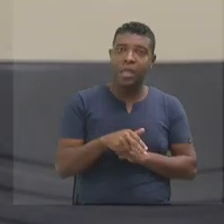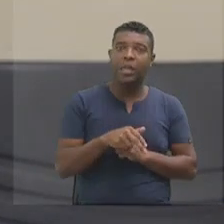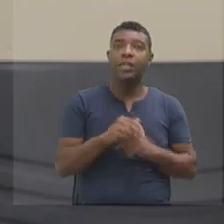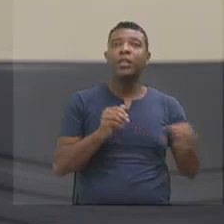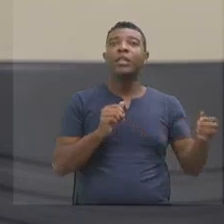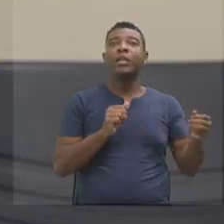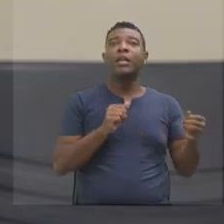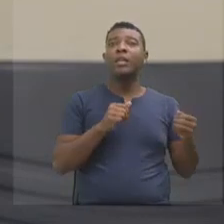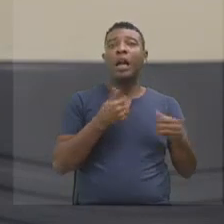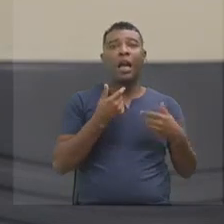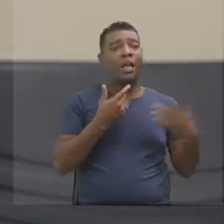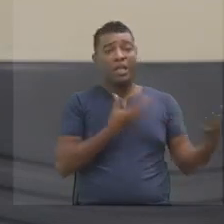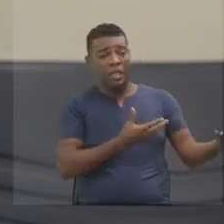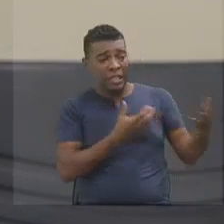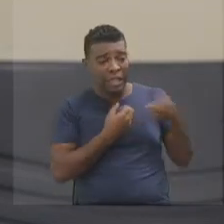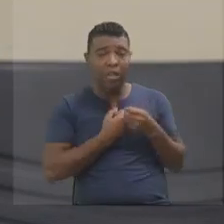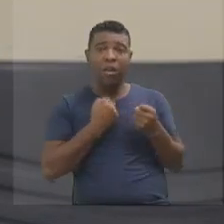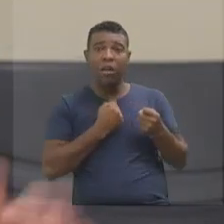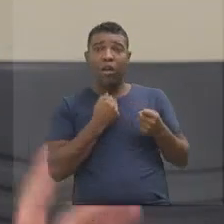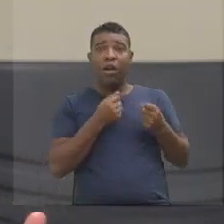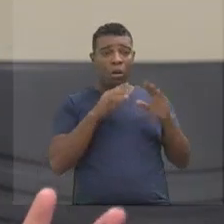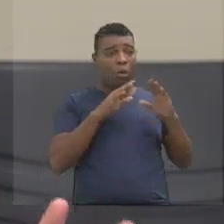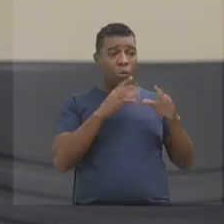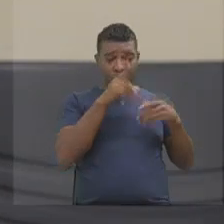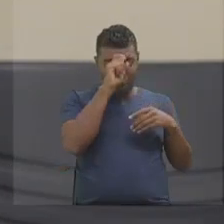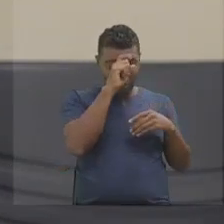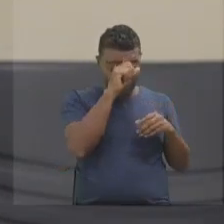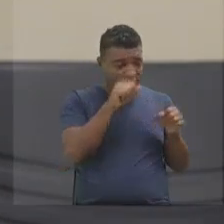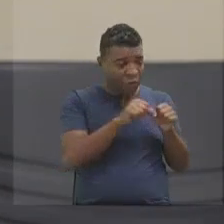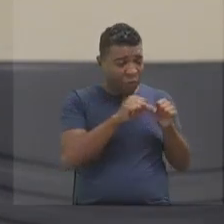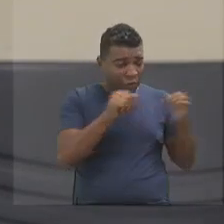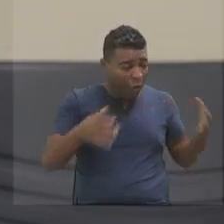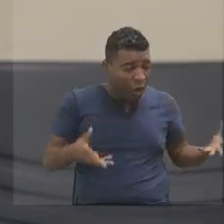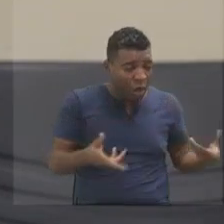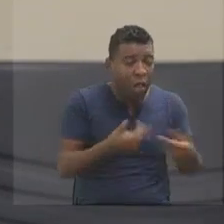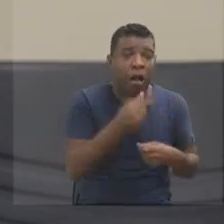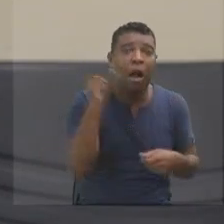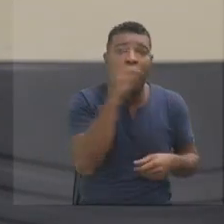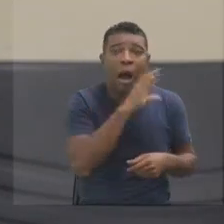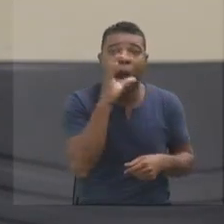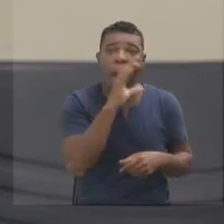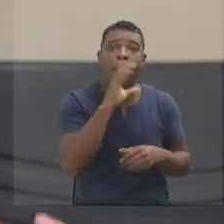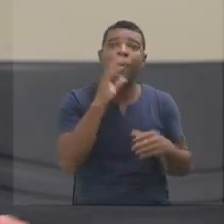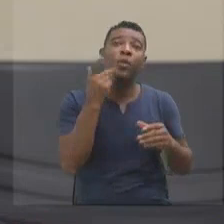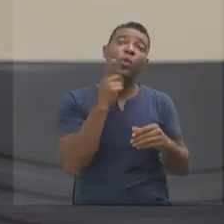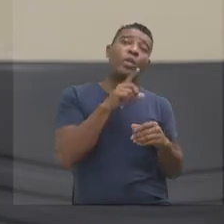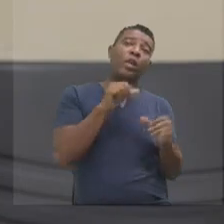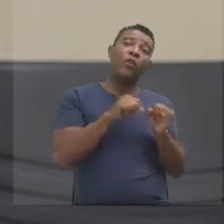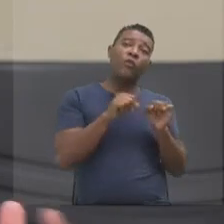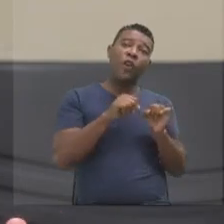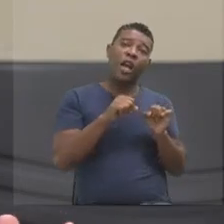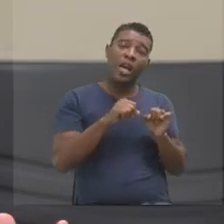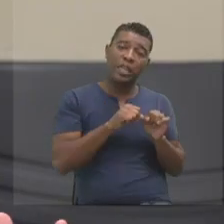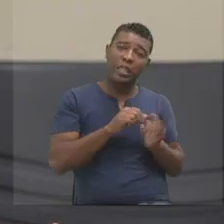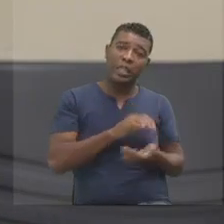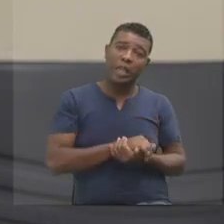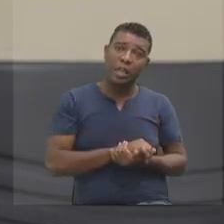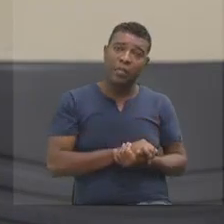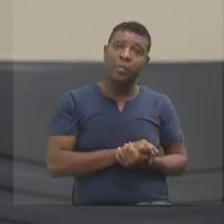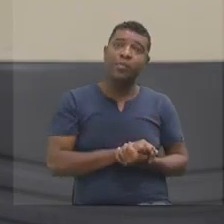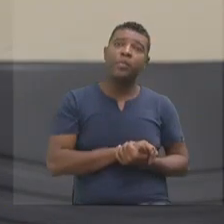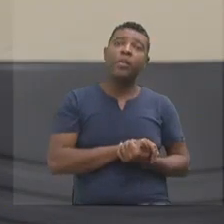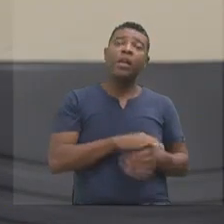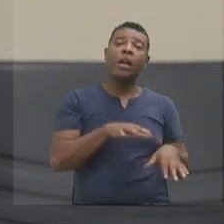obra em tempo record nunca vi o hospital ser feito tão rápido como foi feito e a gente conseguiu ainda com este novo